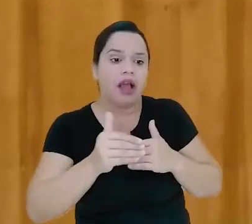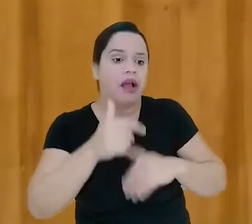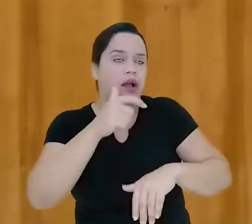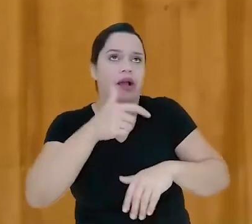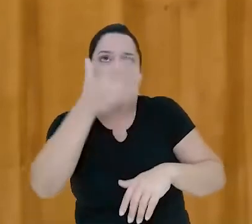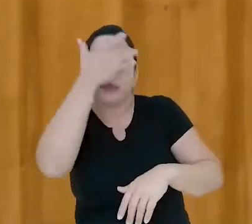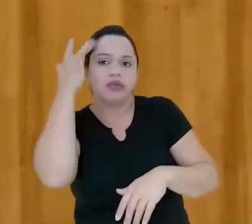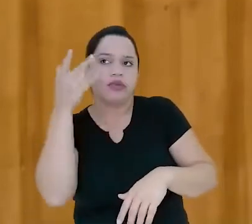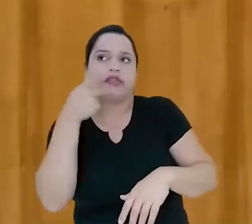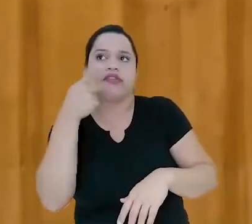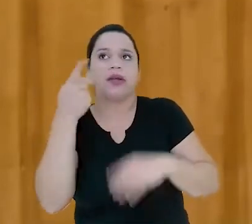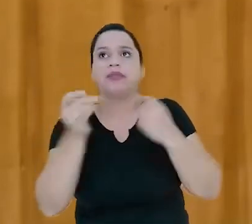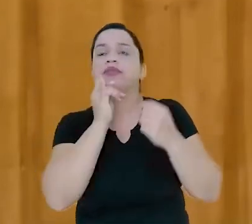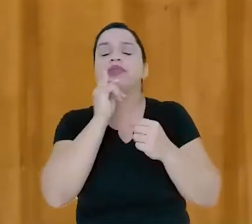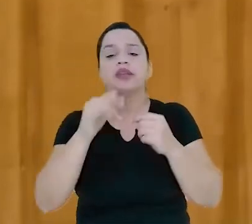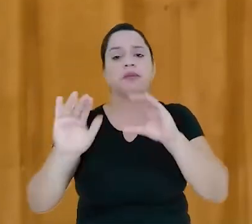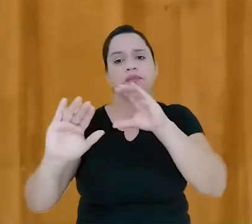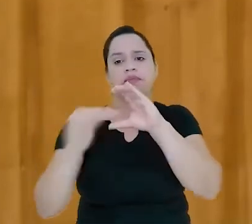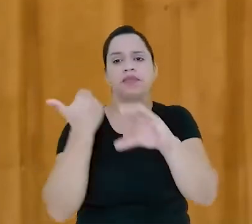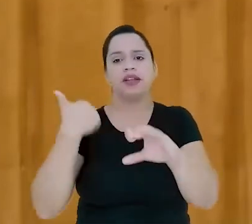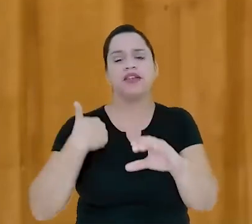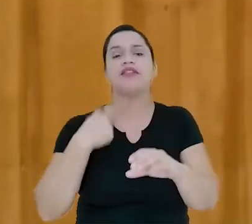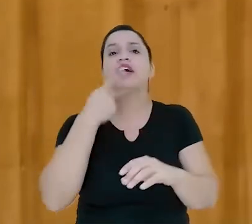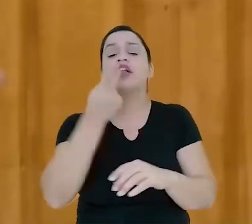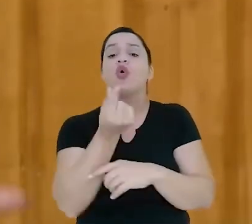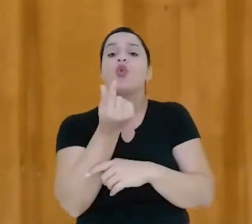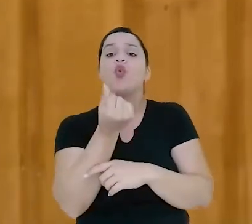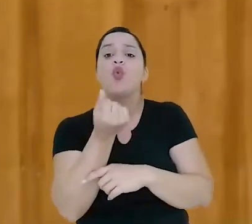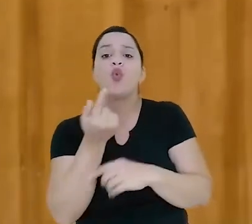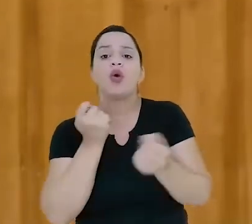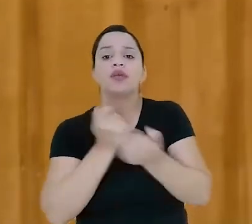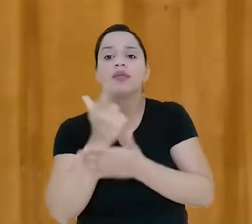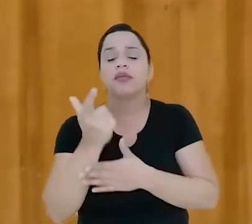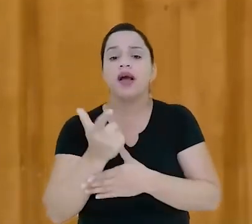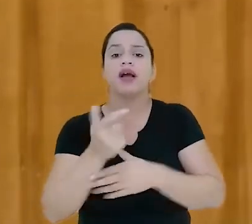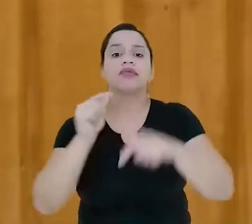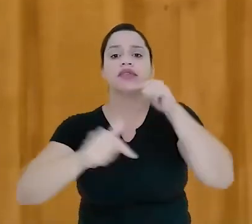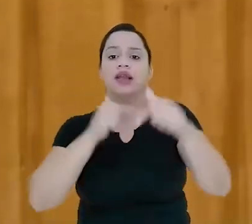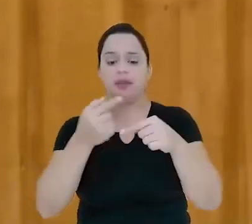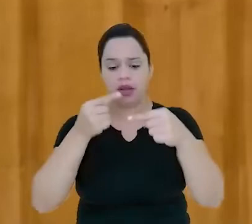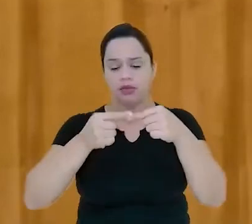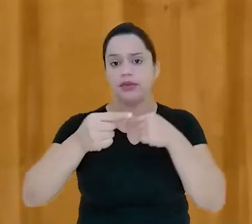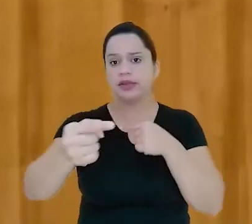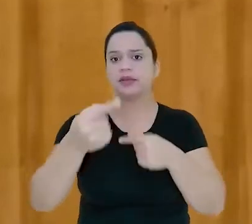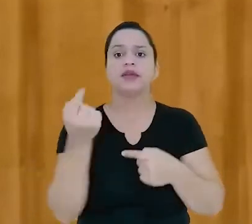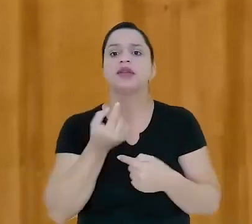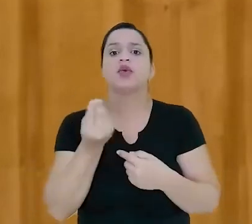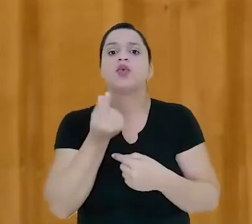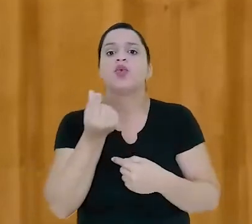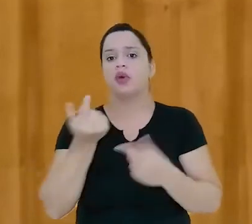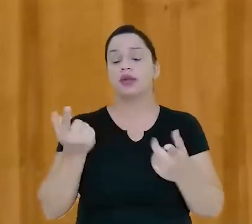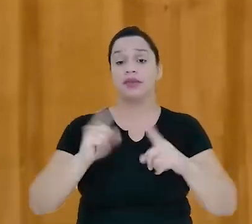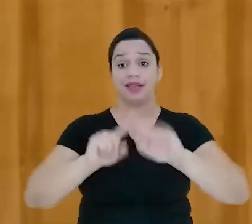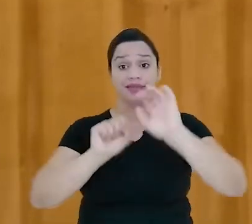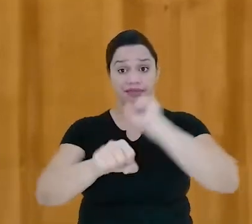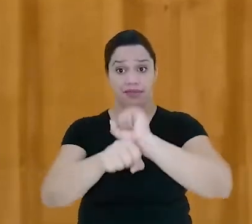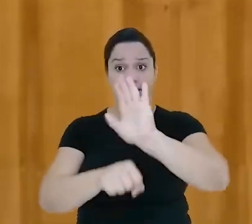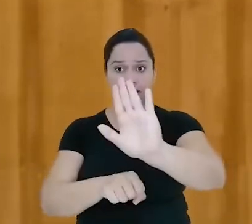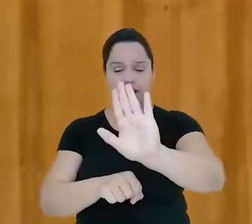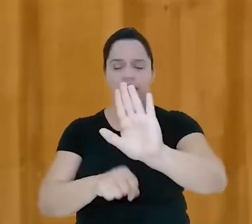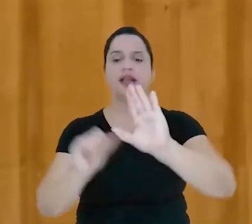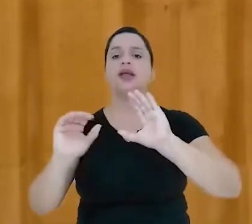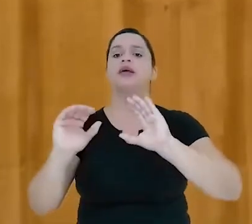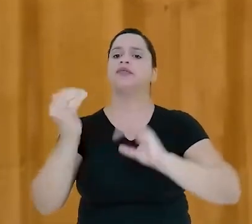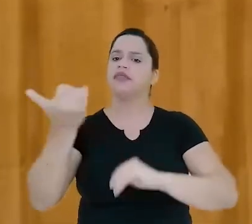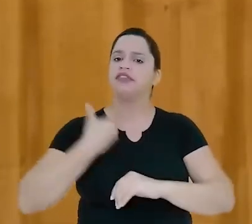pessoa... muitas pessoas mandam mensagem pra mim, quanto é um trabalho de uma semana? Deu, peraí, mas me conta.